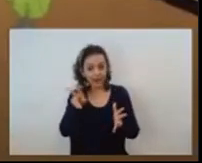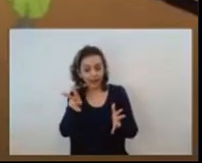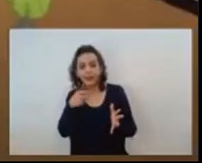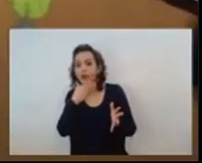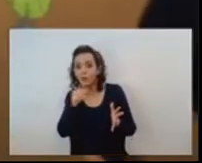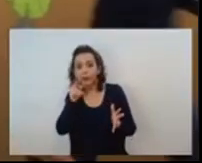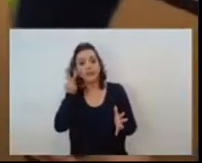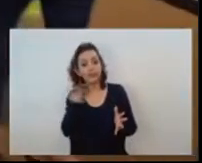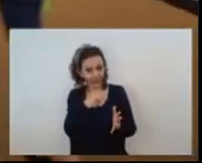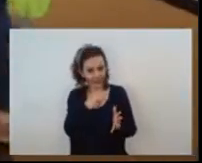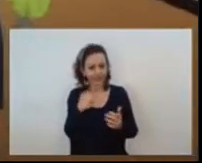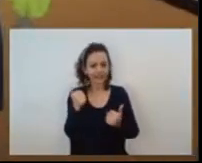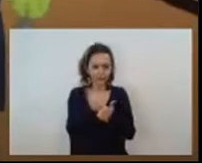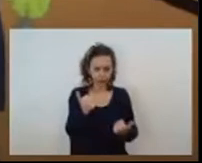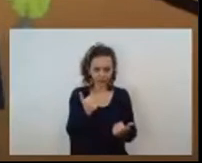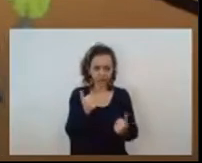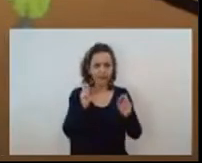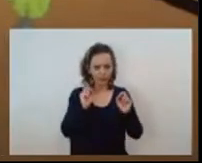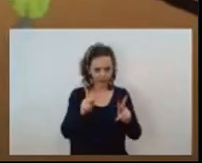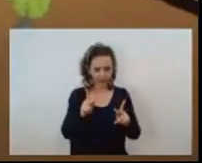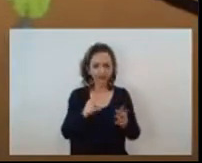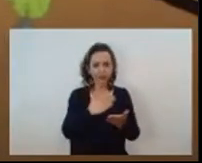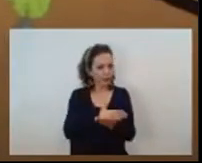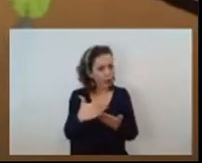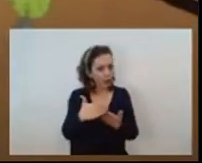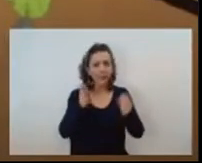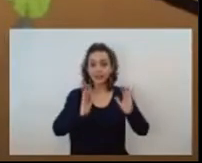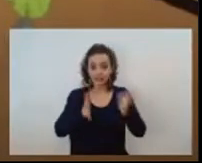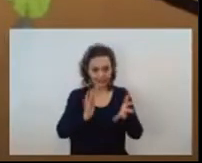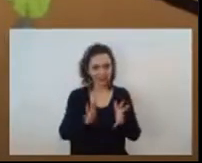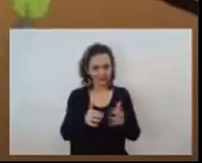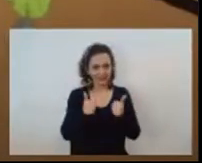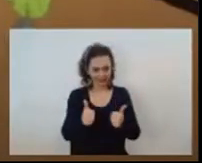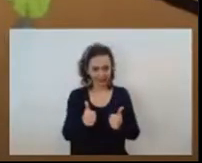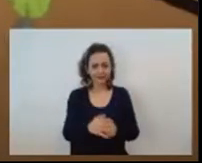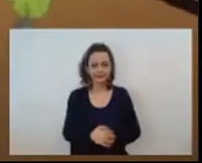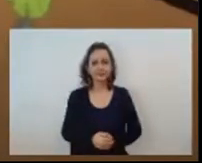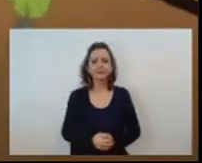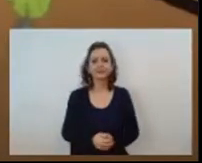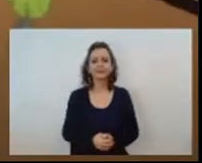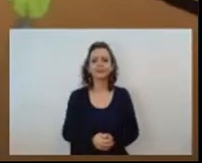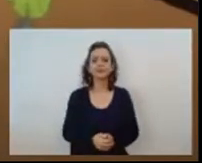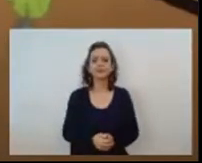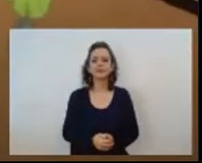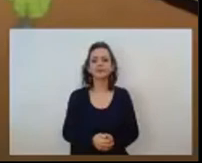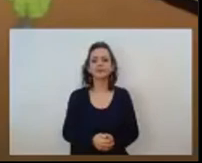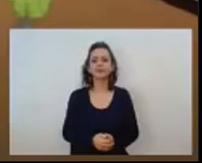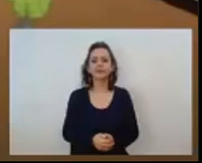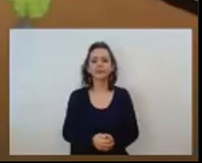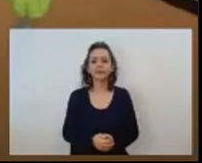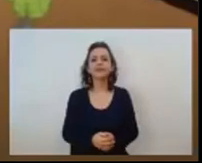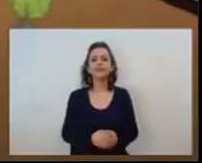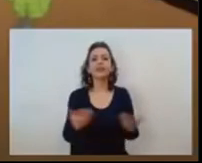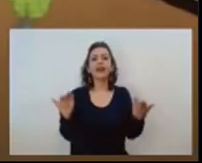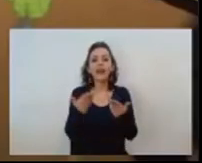bem-vinda aquelas palminhas digitar ah e também queria chamar o Edu aqui que veio para compor